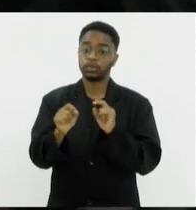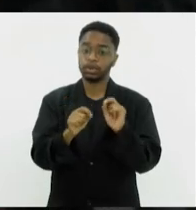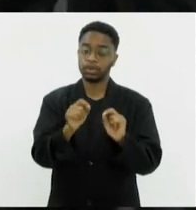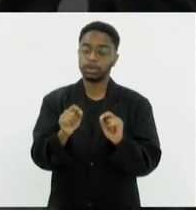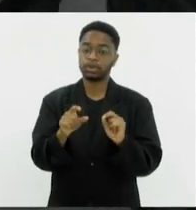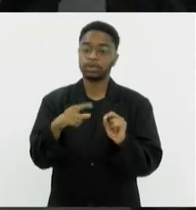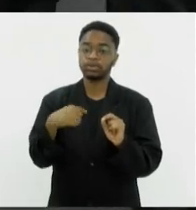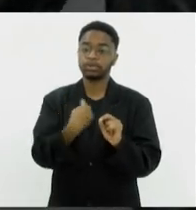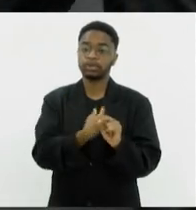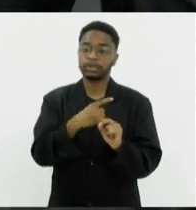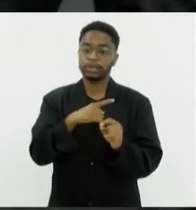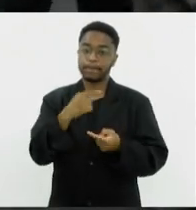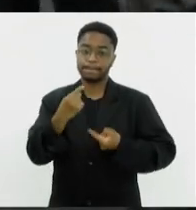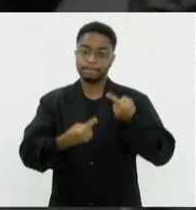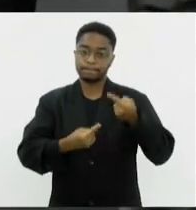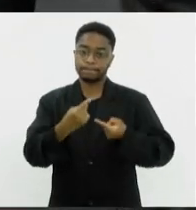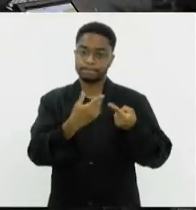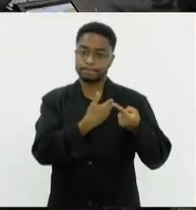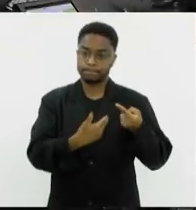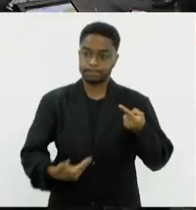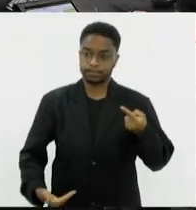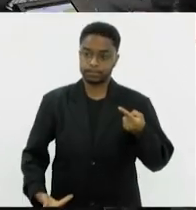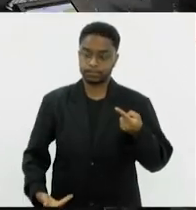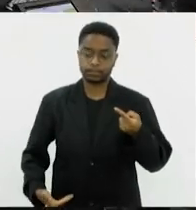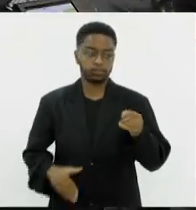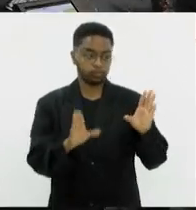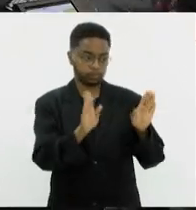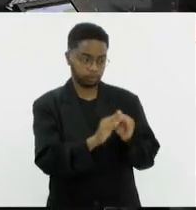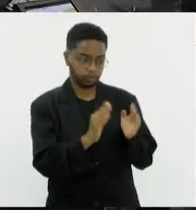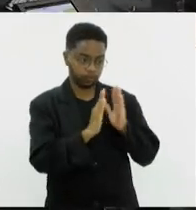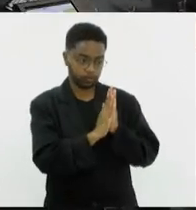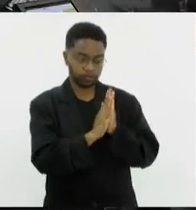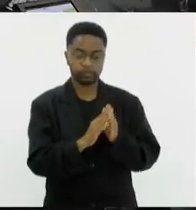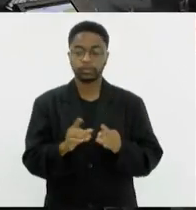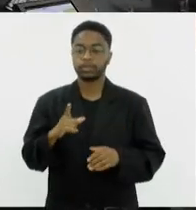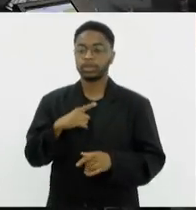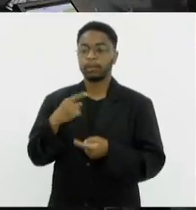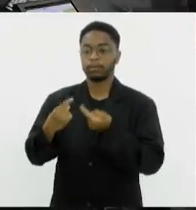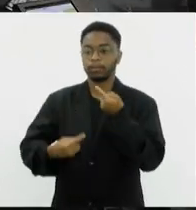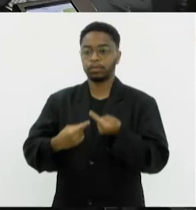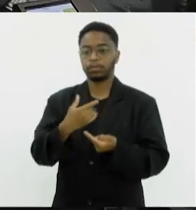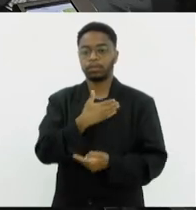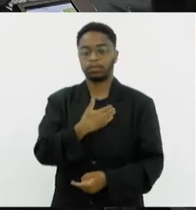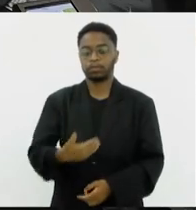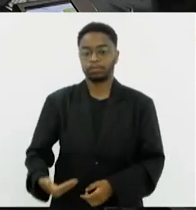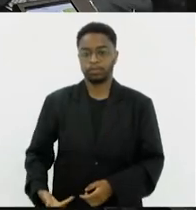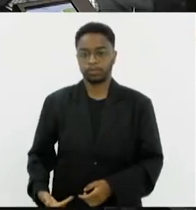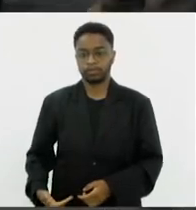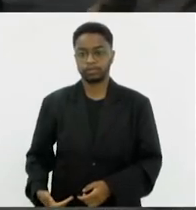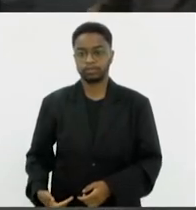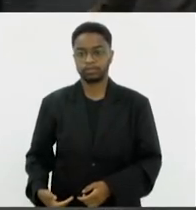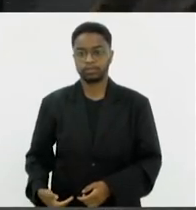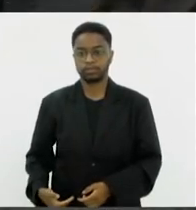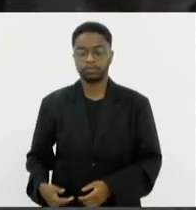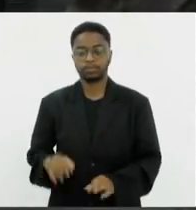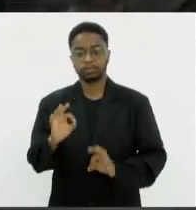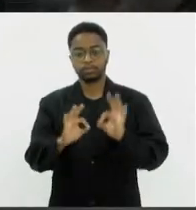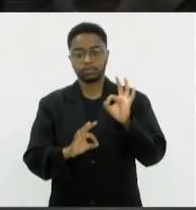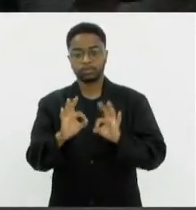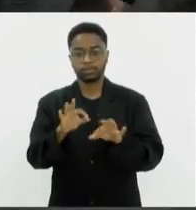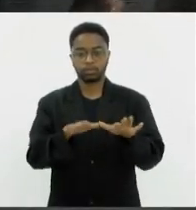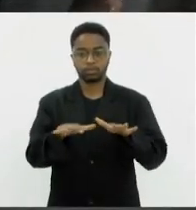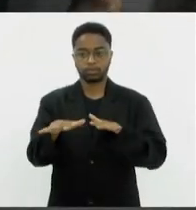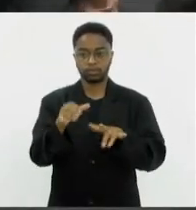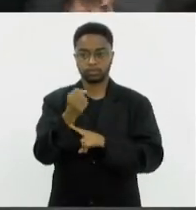aqui uma política pública... Deputada, para concluir, por favor. Temos aqui uma política pública construída pelos